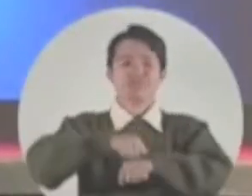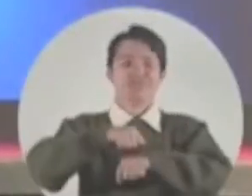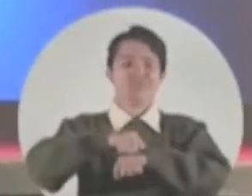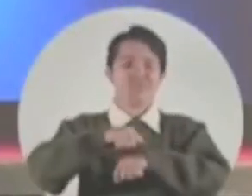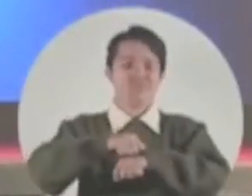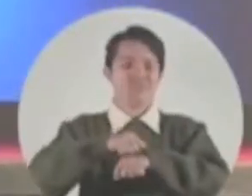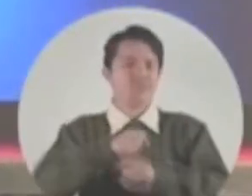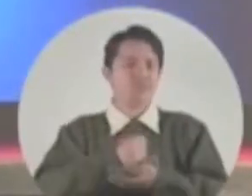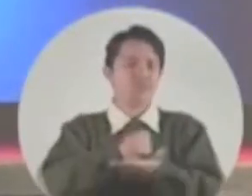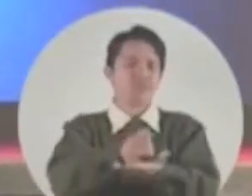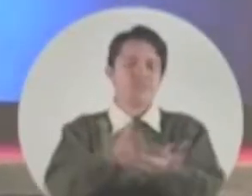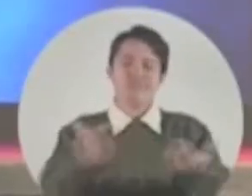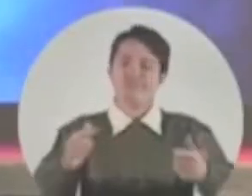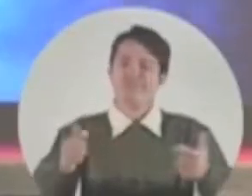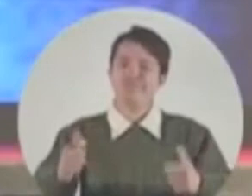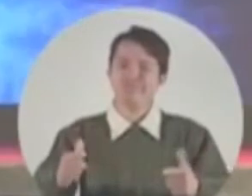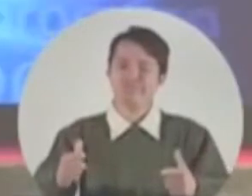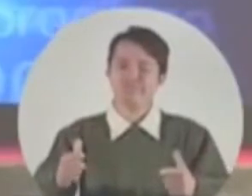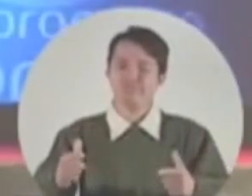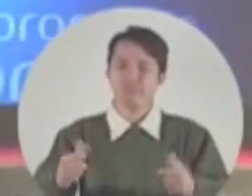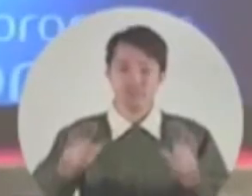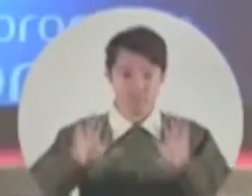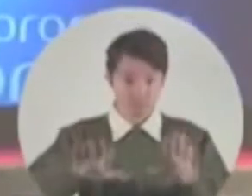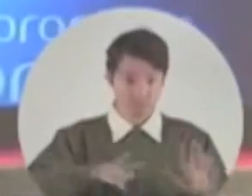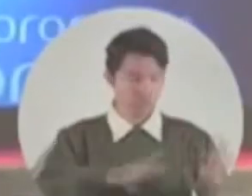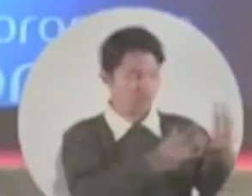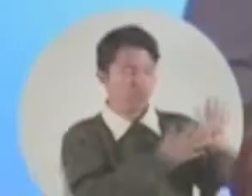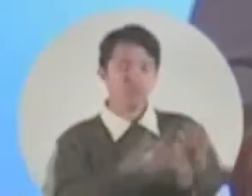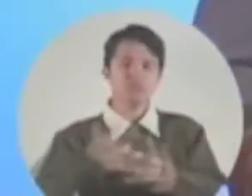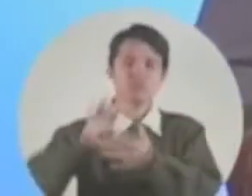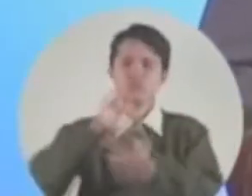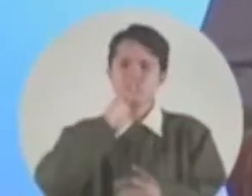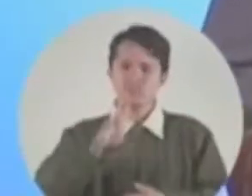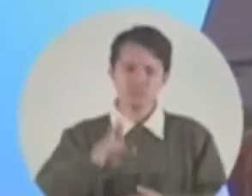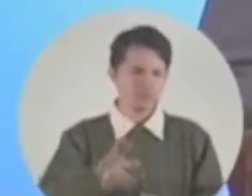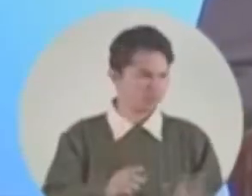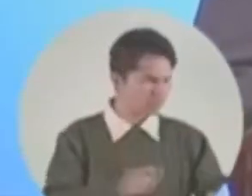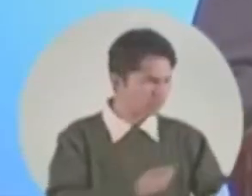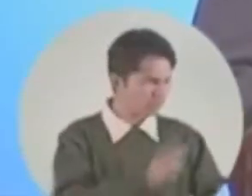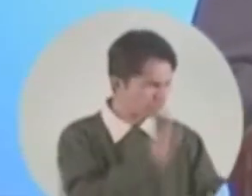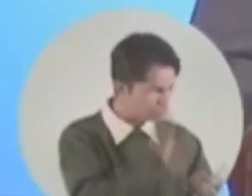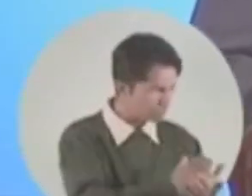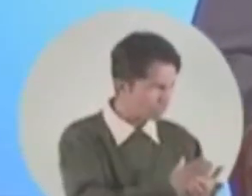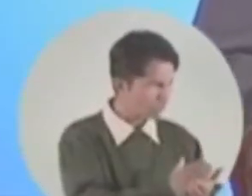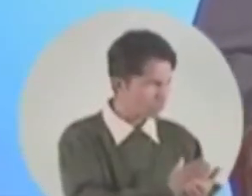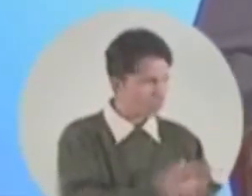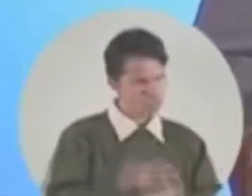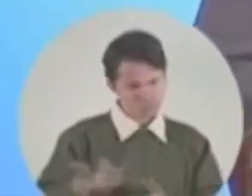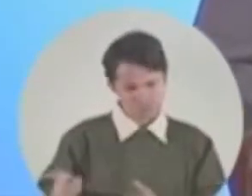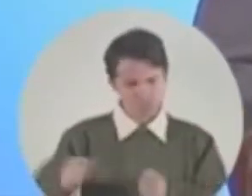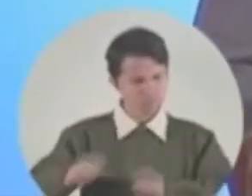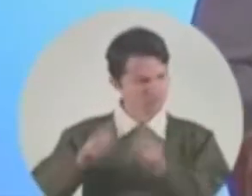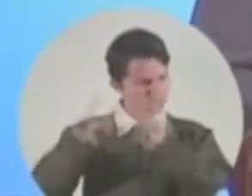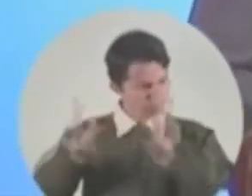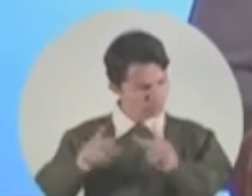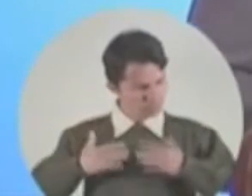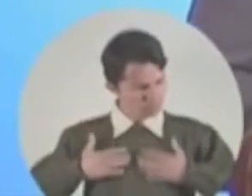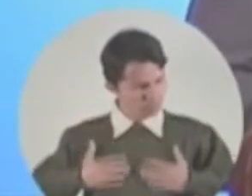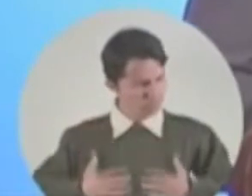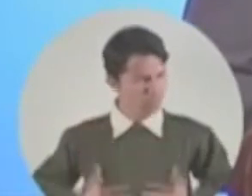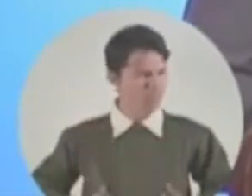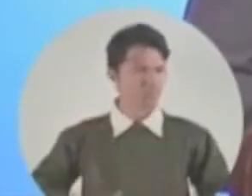colocado. E respondeu Jesus: deixe-a em paz, que o guarde para o dia do